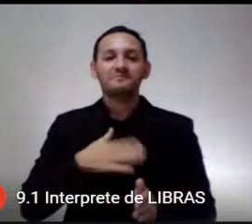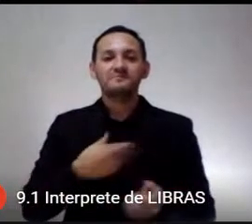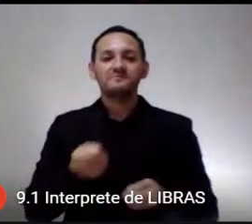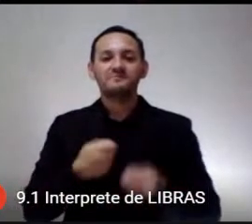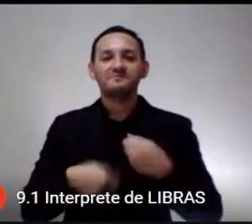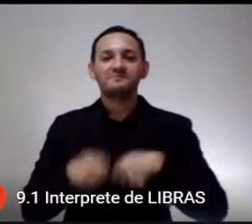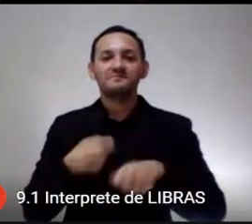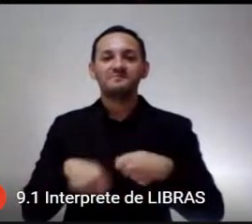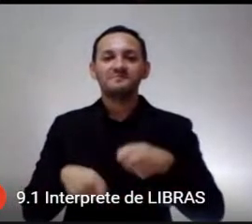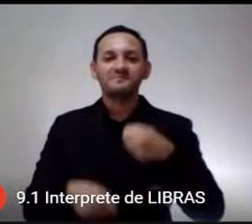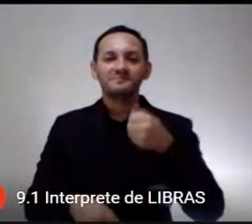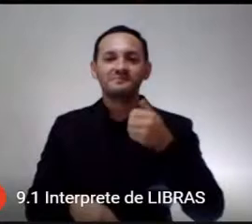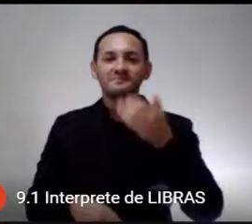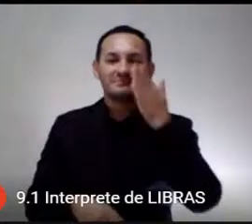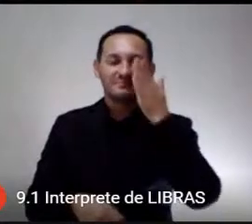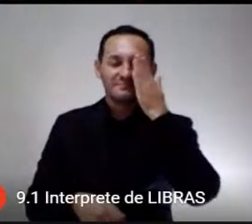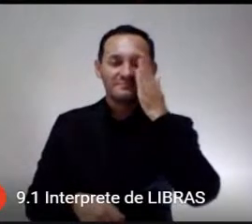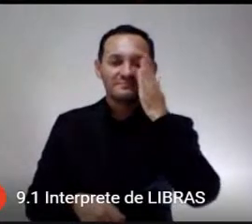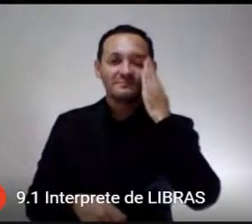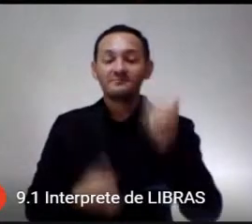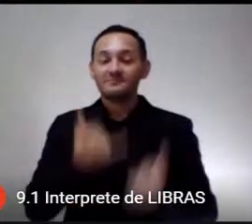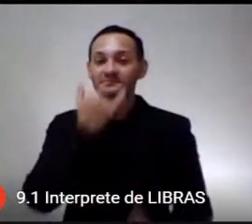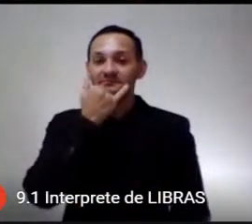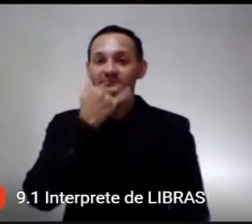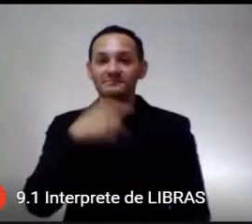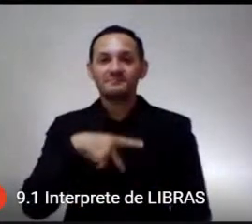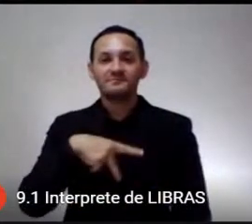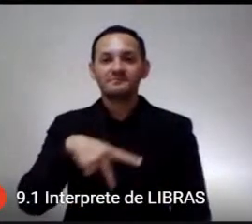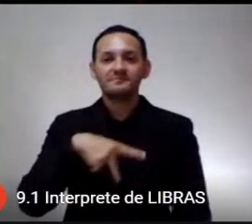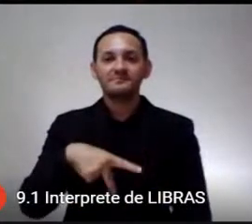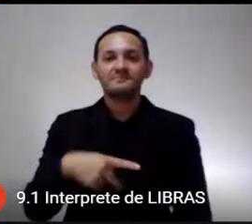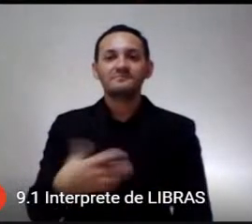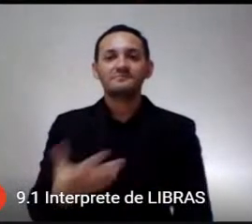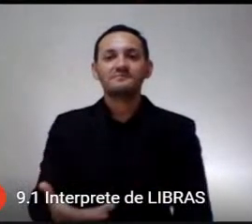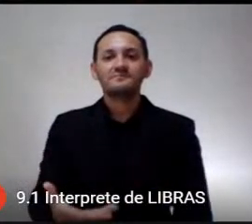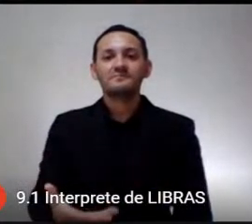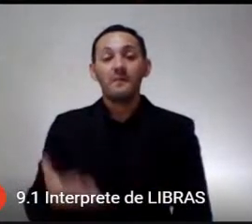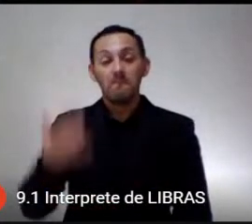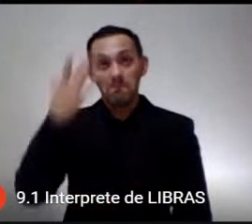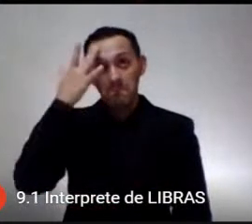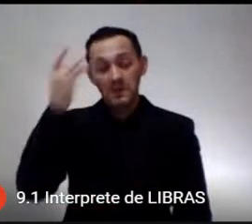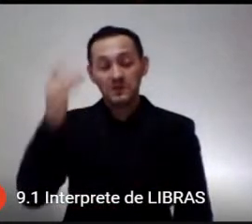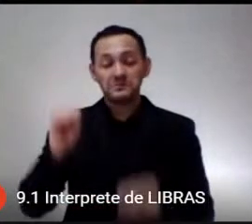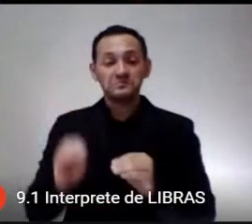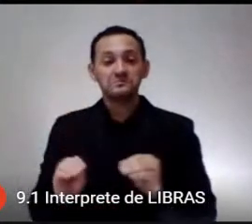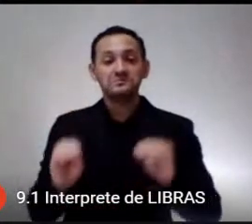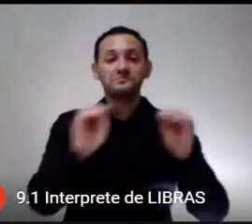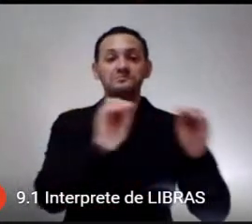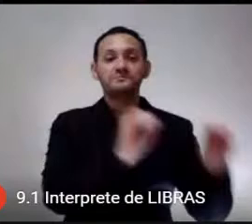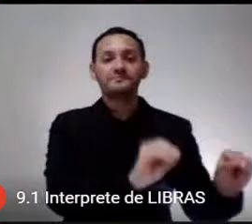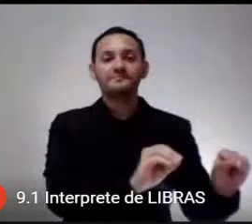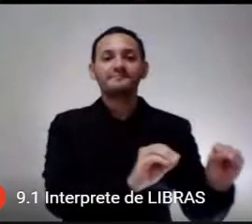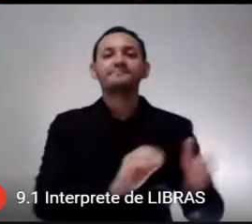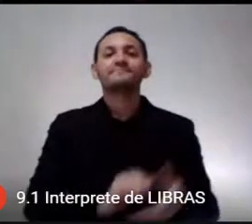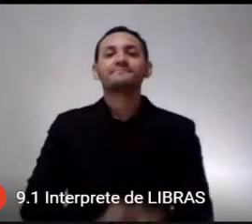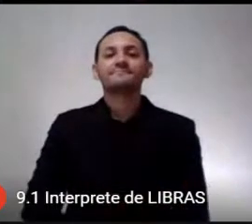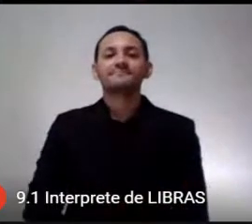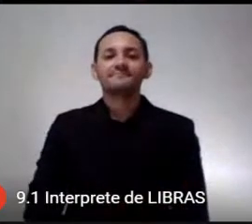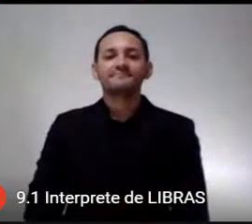de requisição. Tá, vamos deixar então para amanhã. Perfeito. Tá?